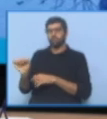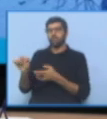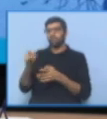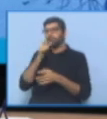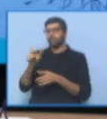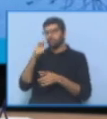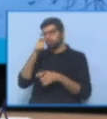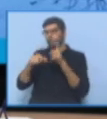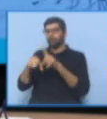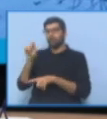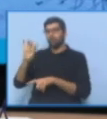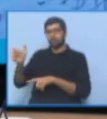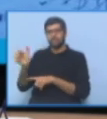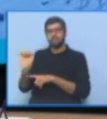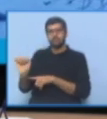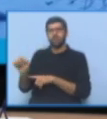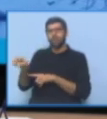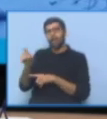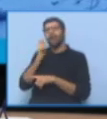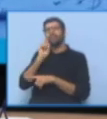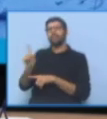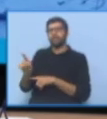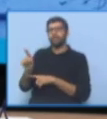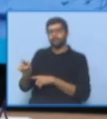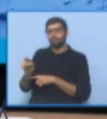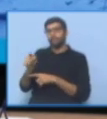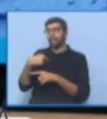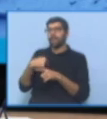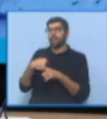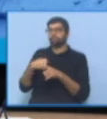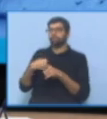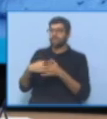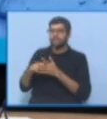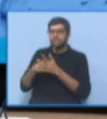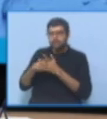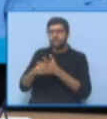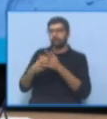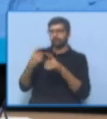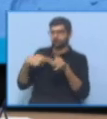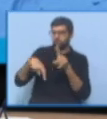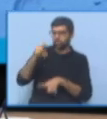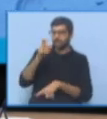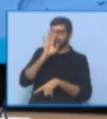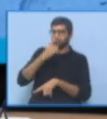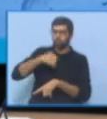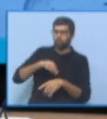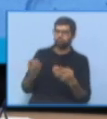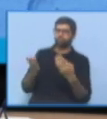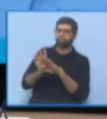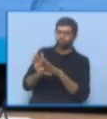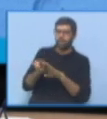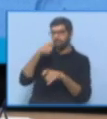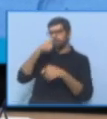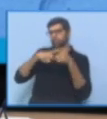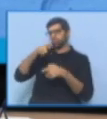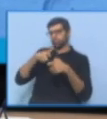palavra, os refugiados são pessoas que são forçadas a migrar. E, portanto, nós fecharmos as nossas portas a